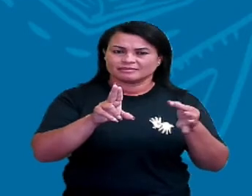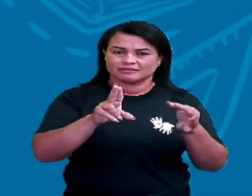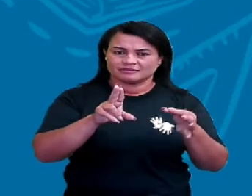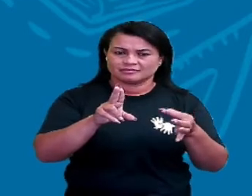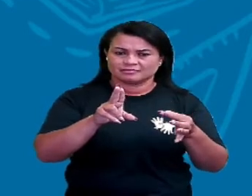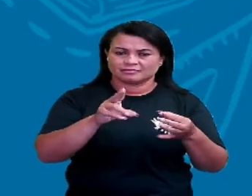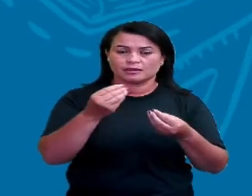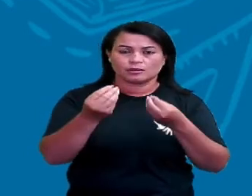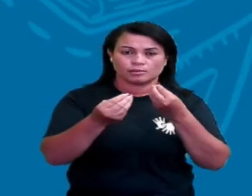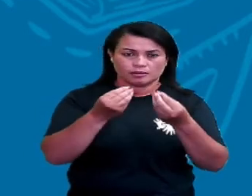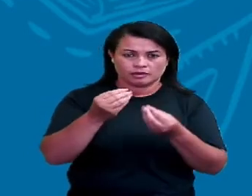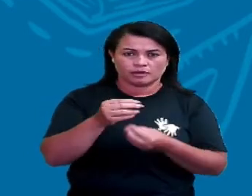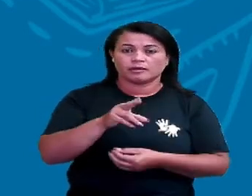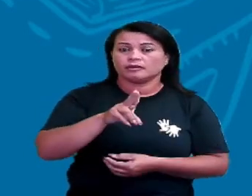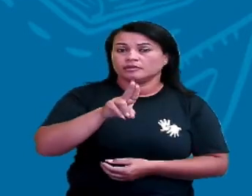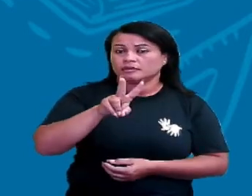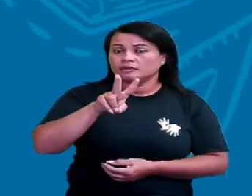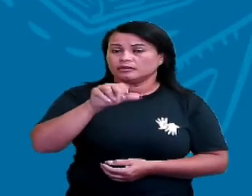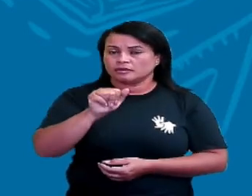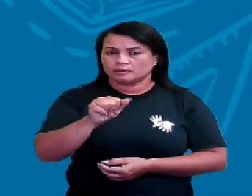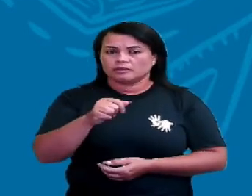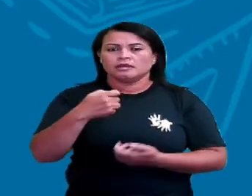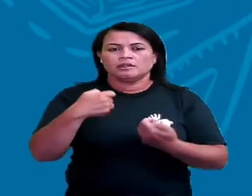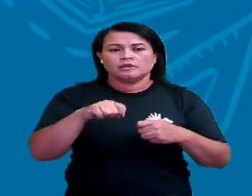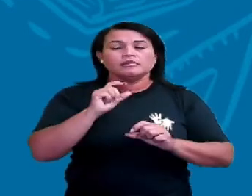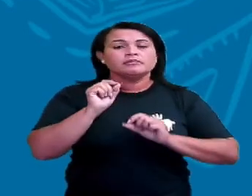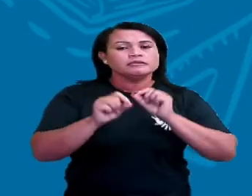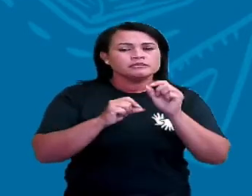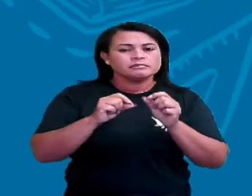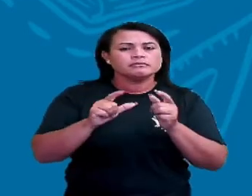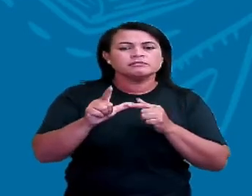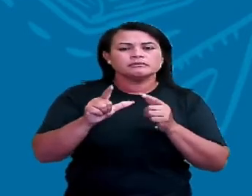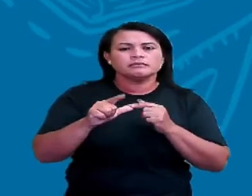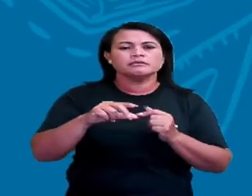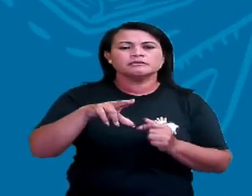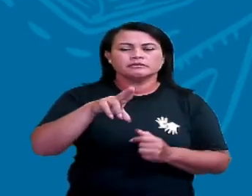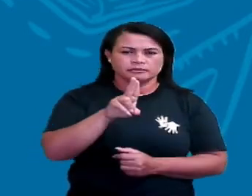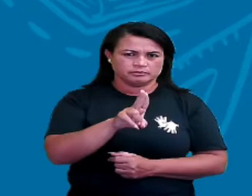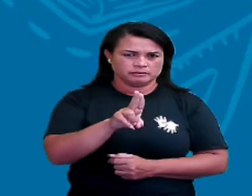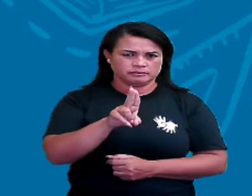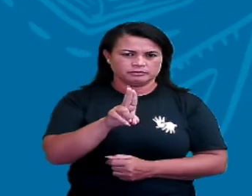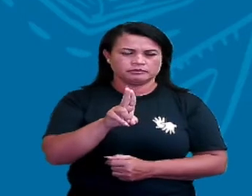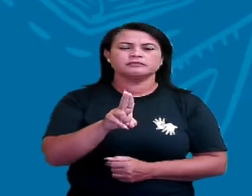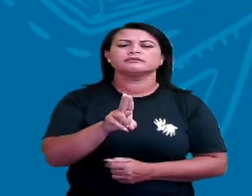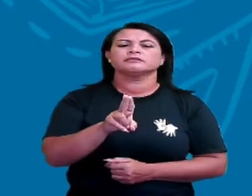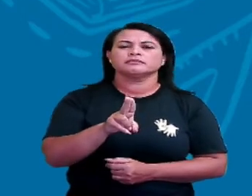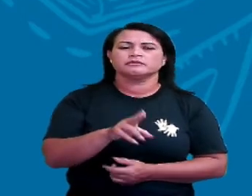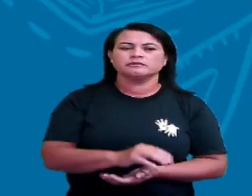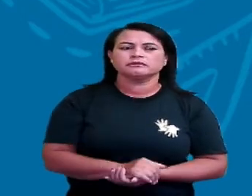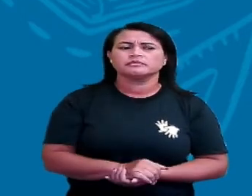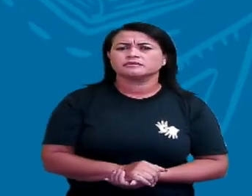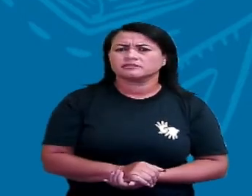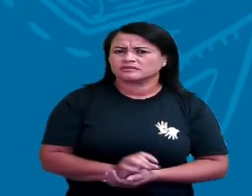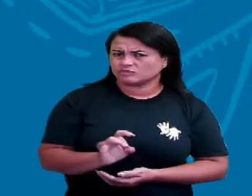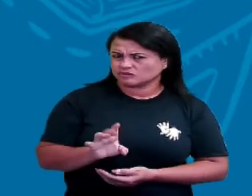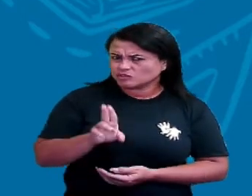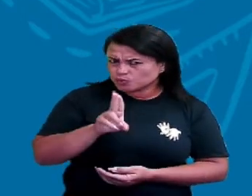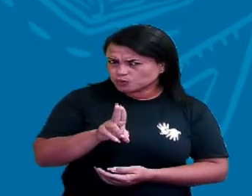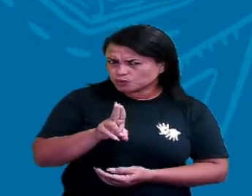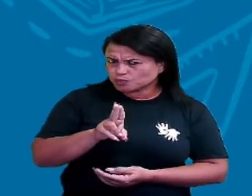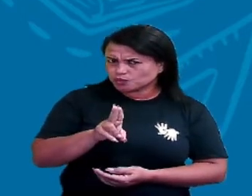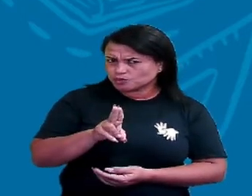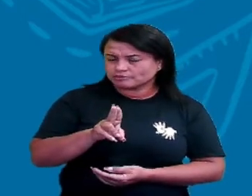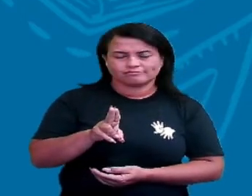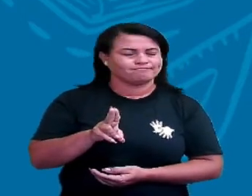Então, para fazer uva, eu vou precisar da letrinha U. Mas só o U dá